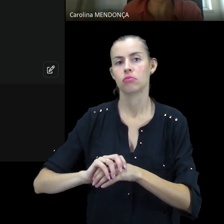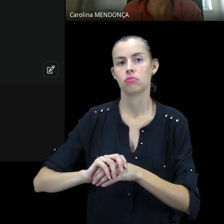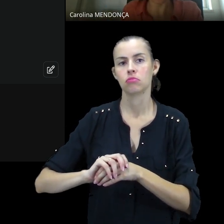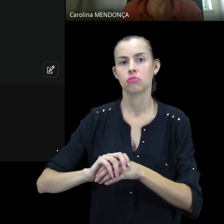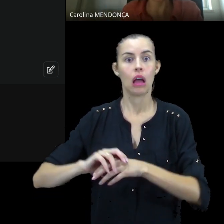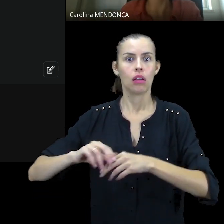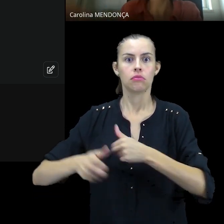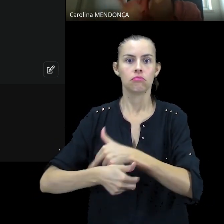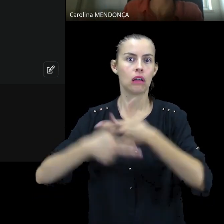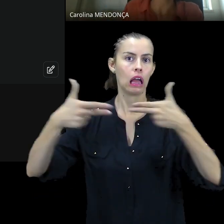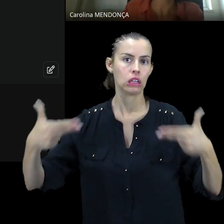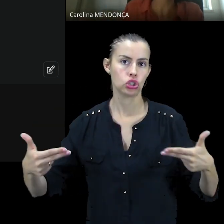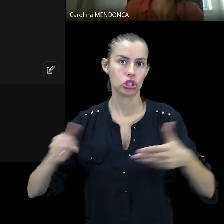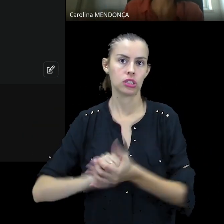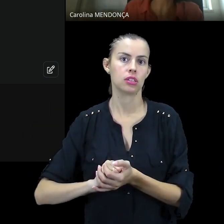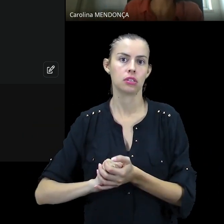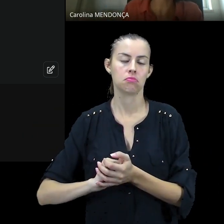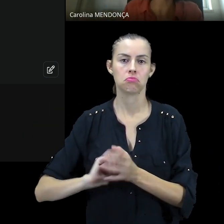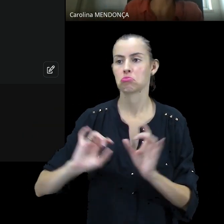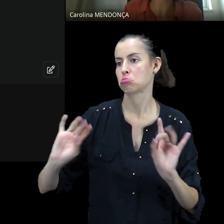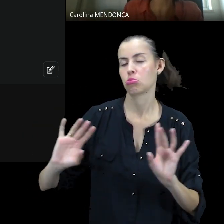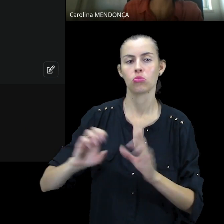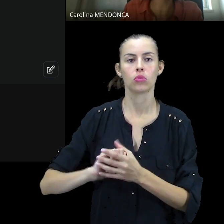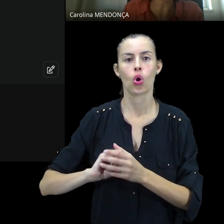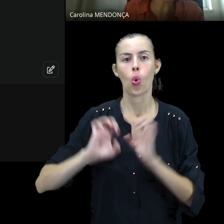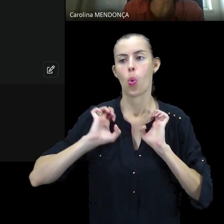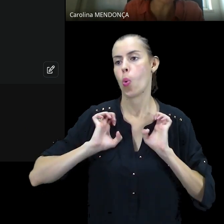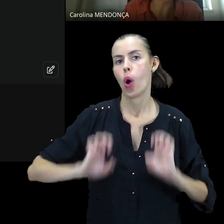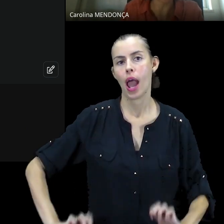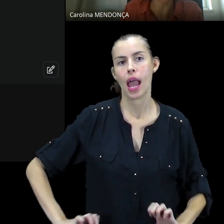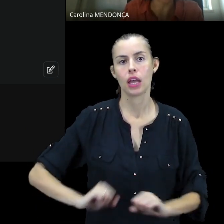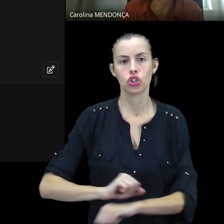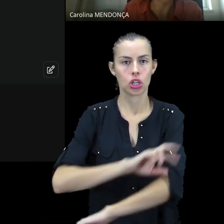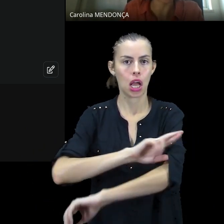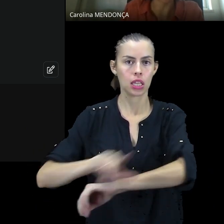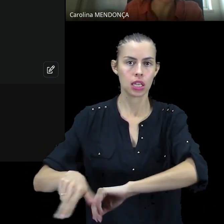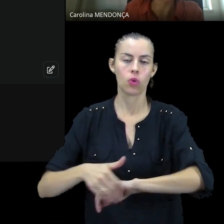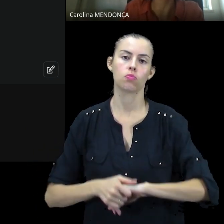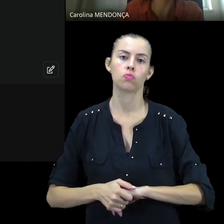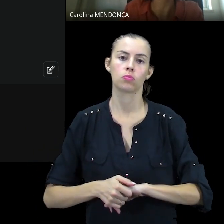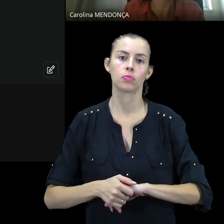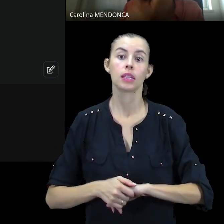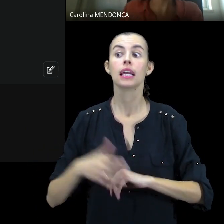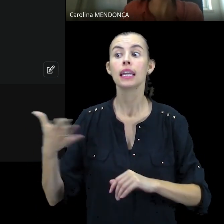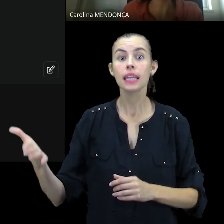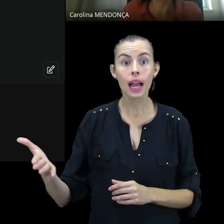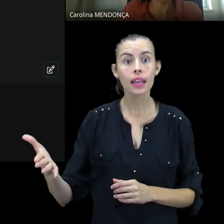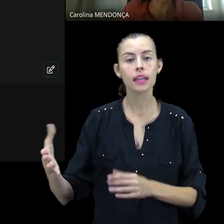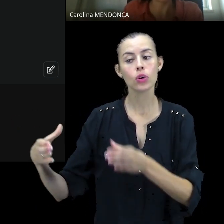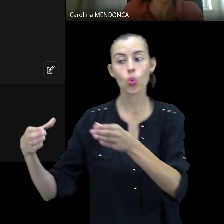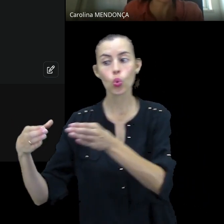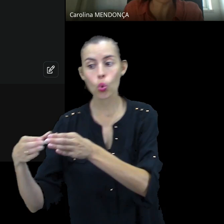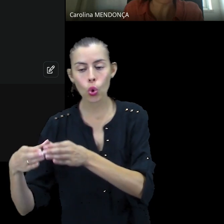dos componentes existentes, ou propor novos componentes mais voltados para a formação profissional do seu estudante, mas que